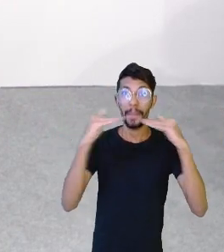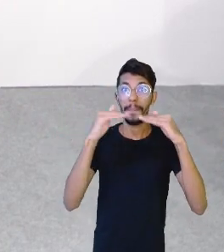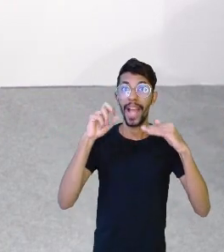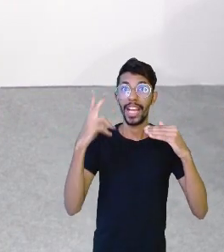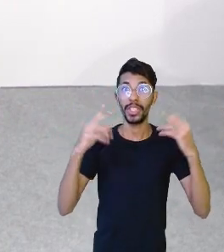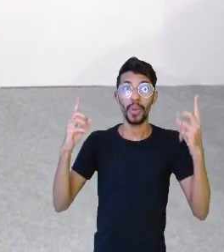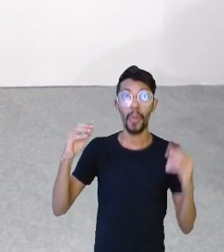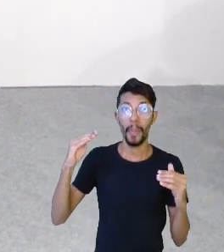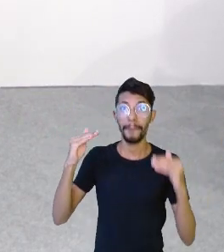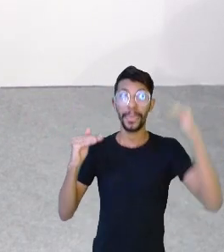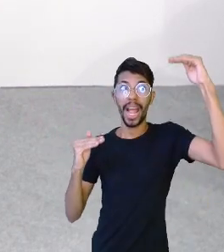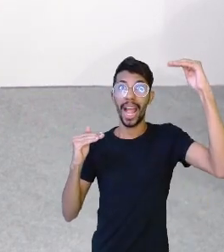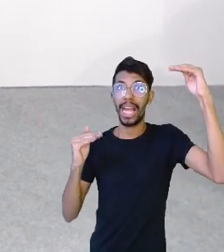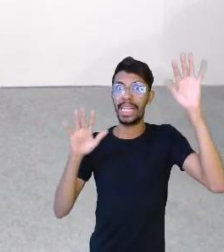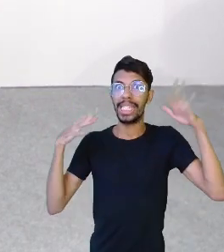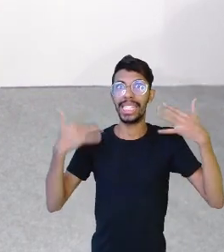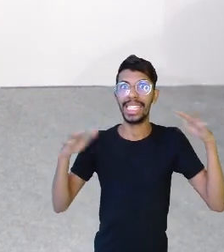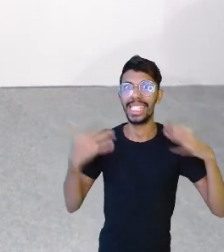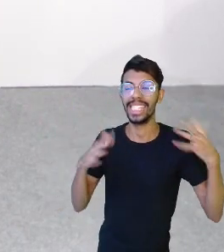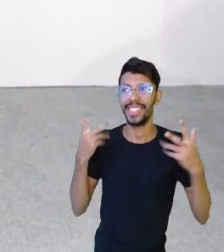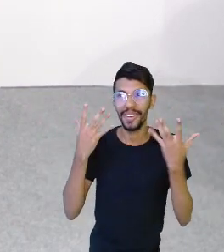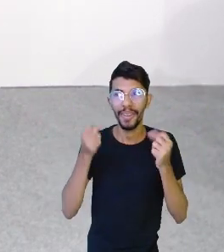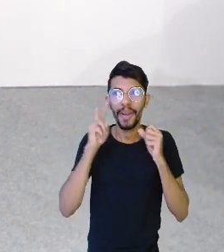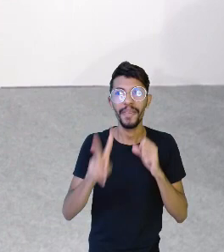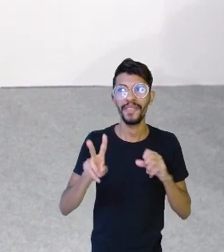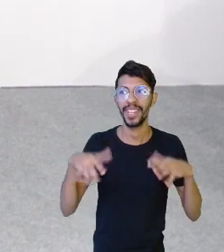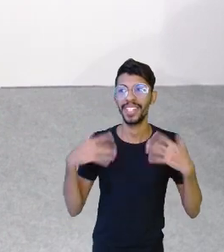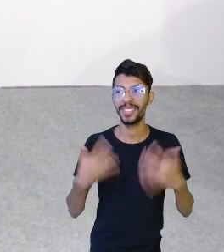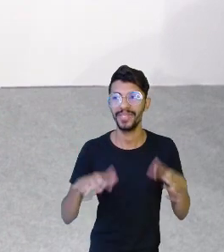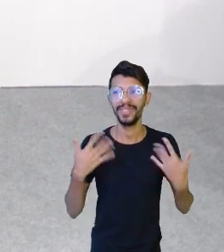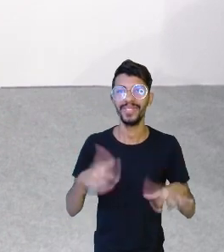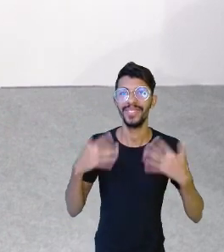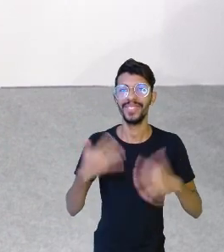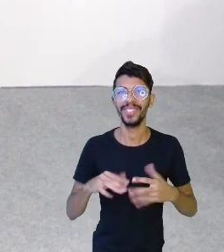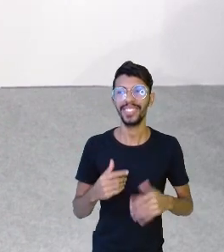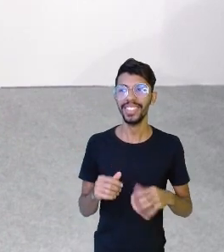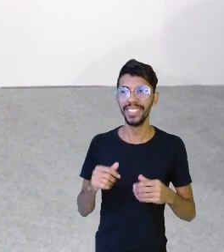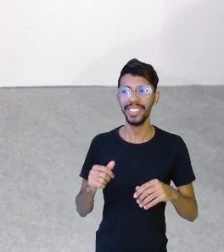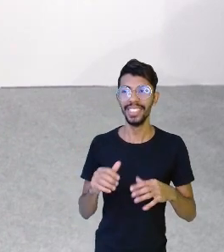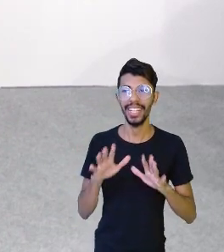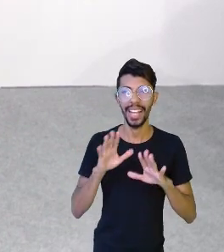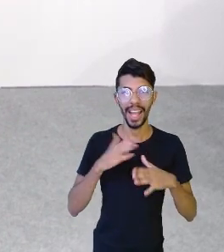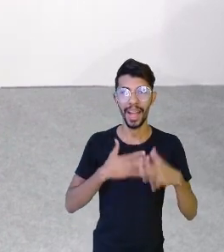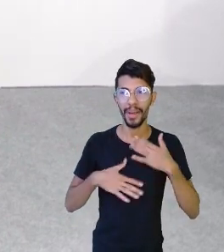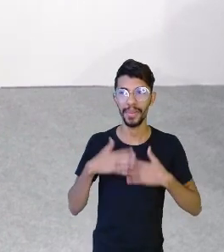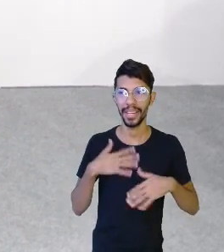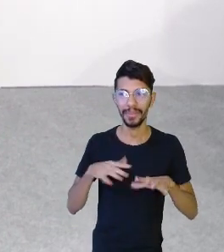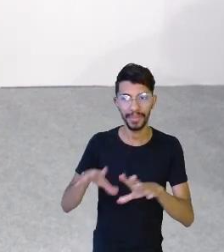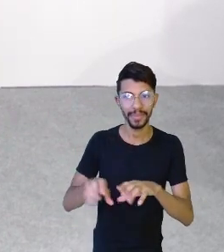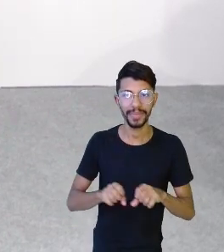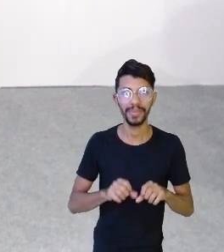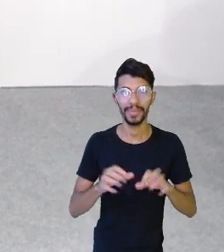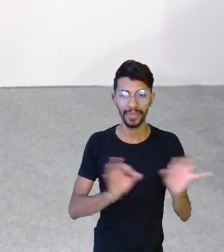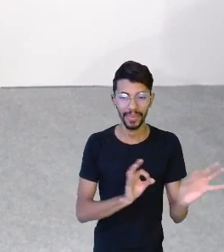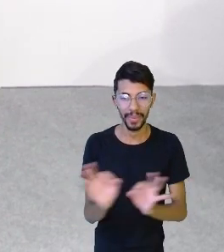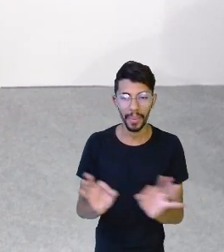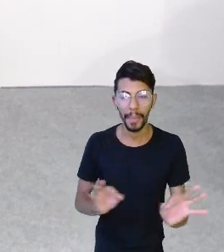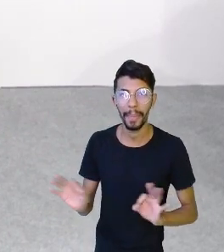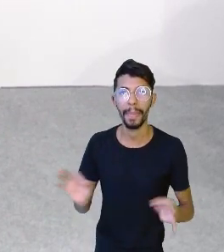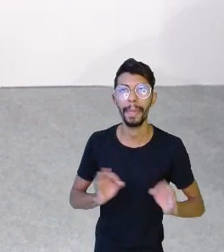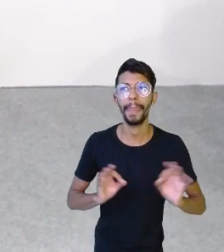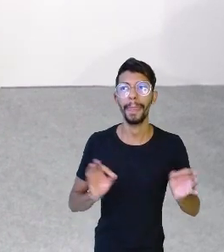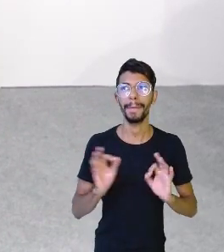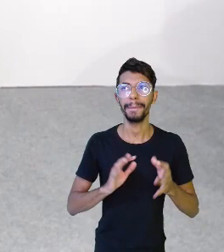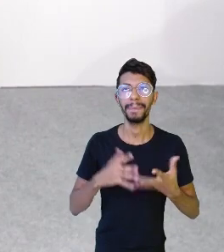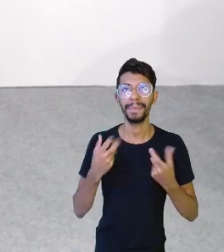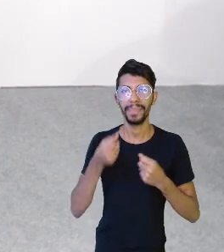partir na frente. Vamos lá? Próxima carta, pessoal. Deixa eu recolher essas daqui. Vamos embora.